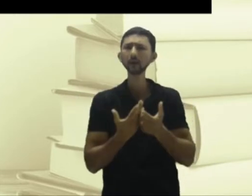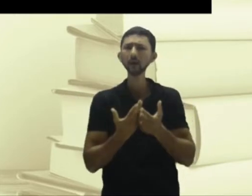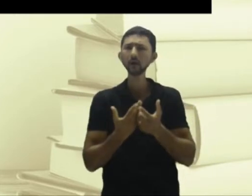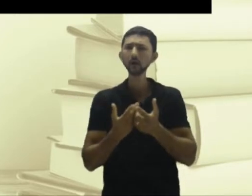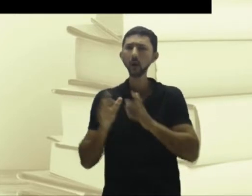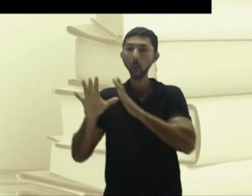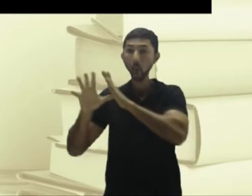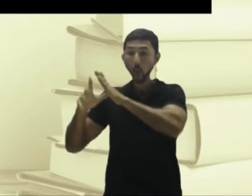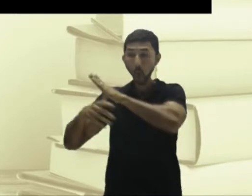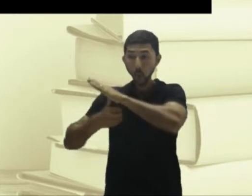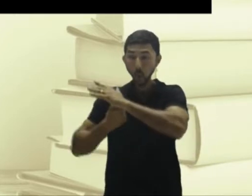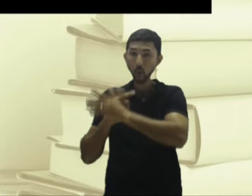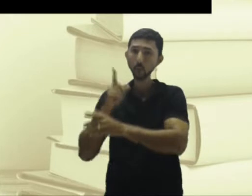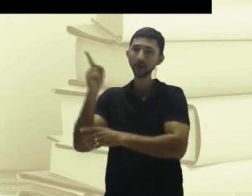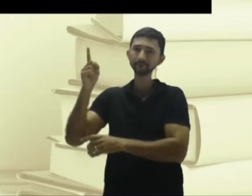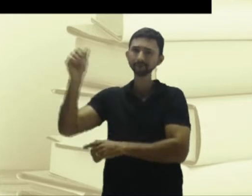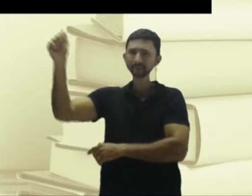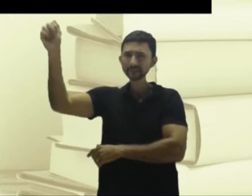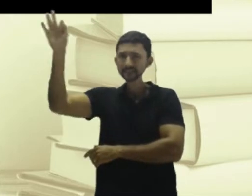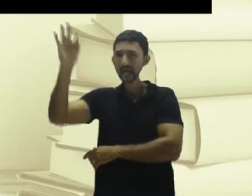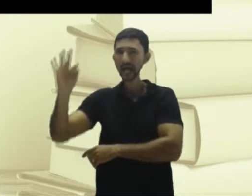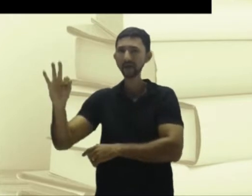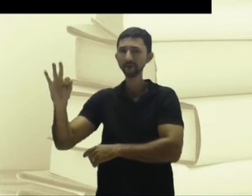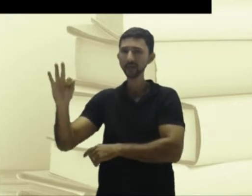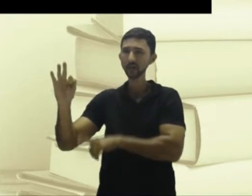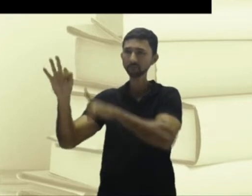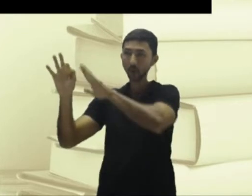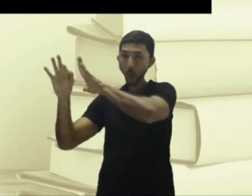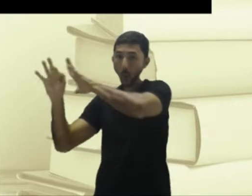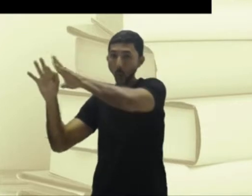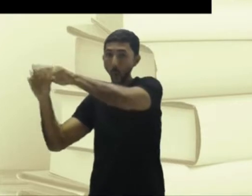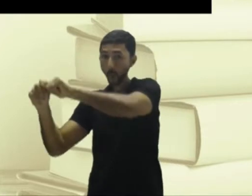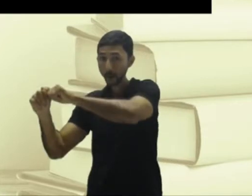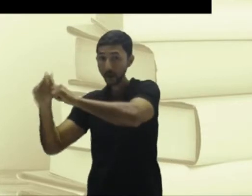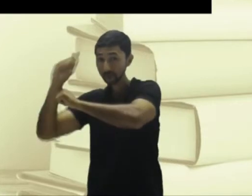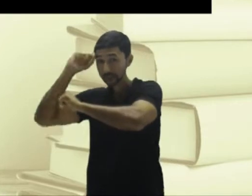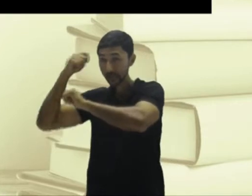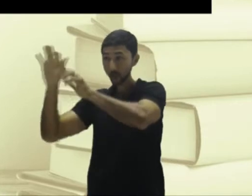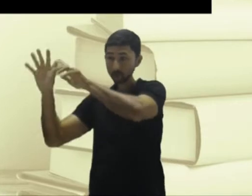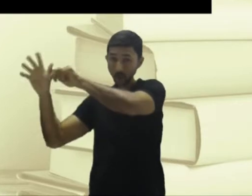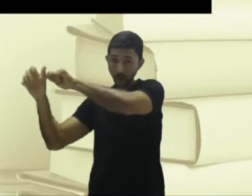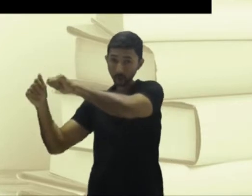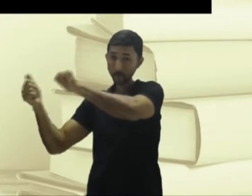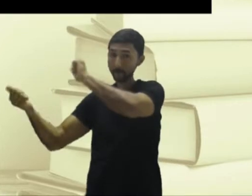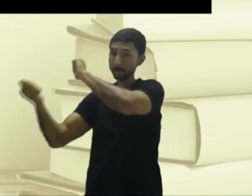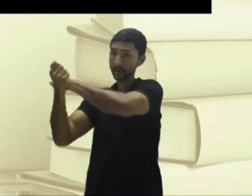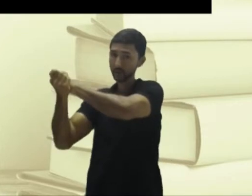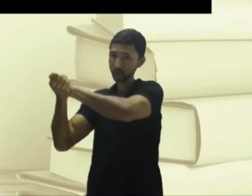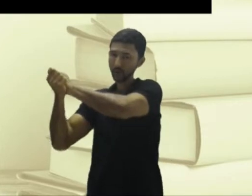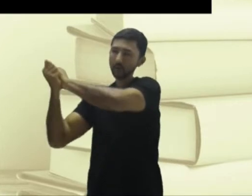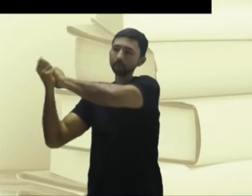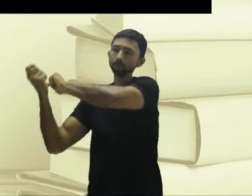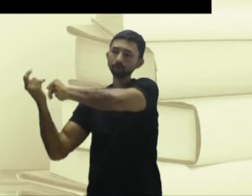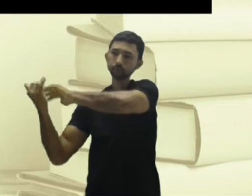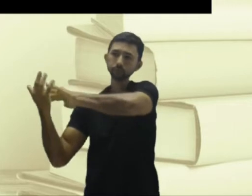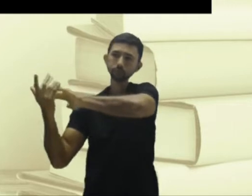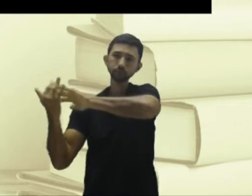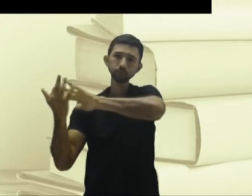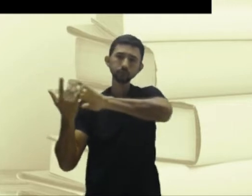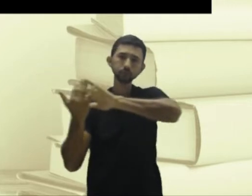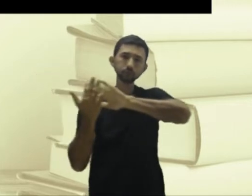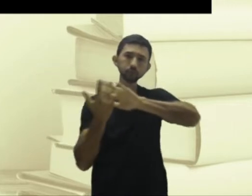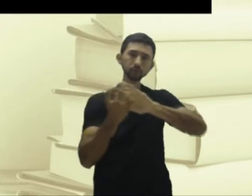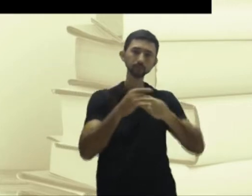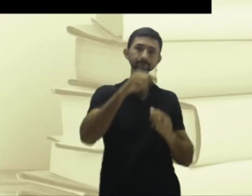tráfico de escravos da África para o Brasil, que promovia muita riqueza, tanto para